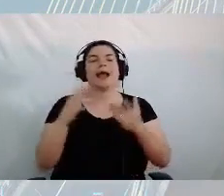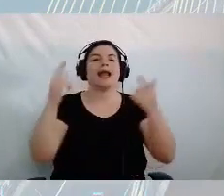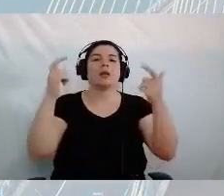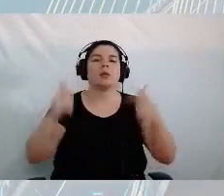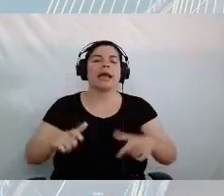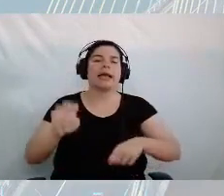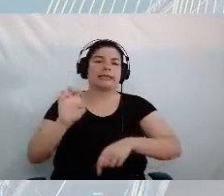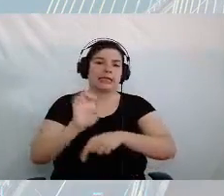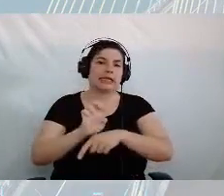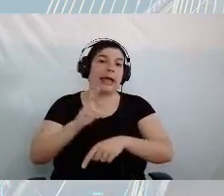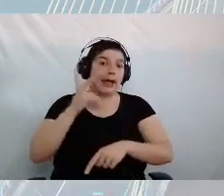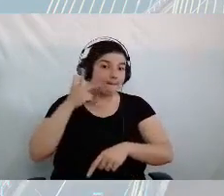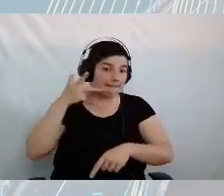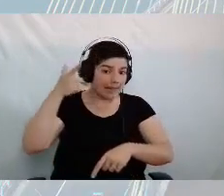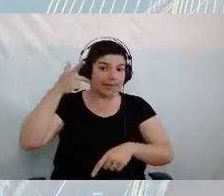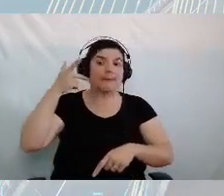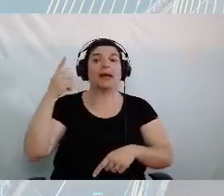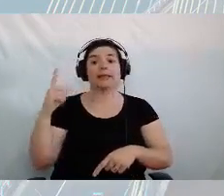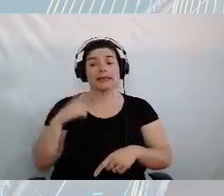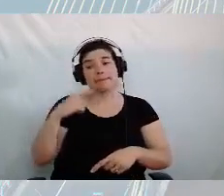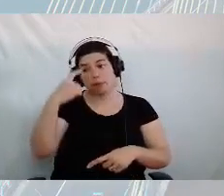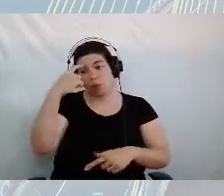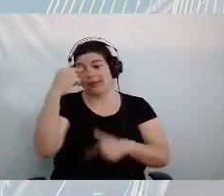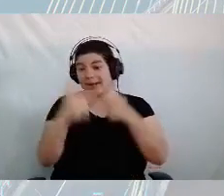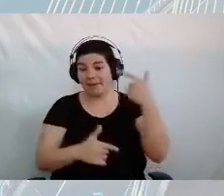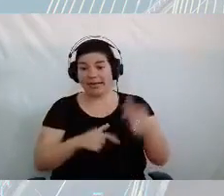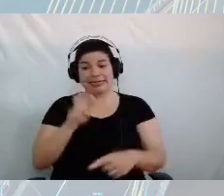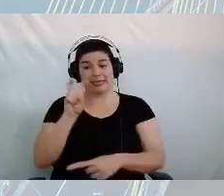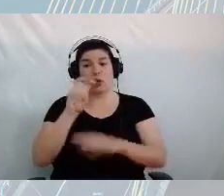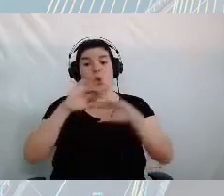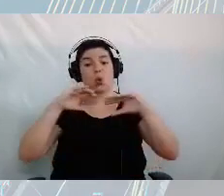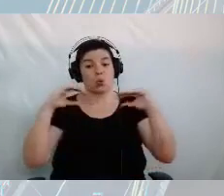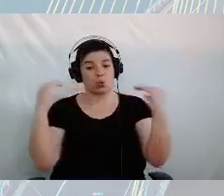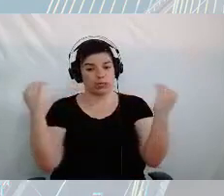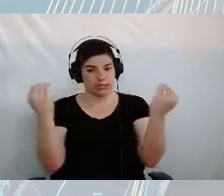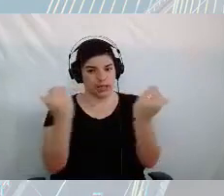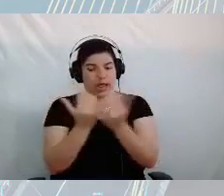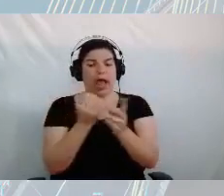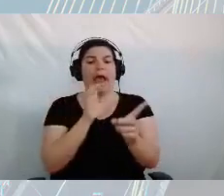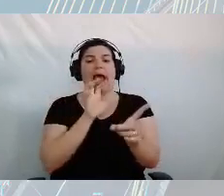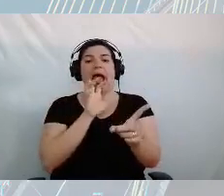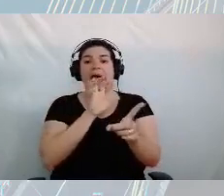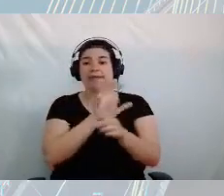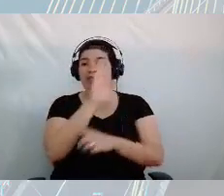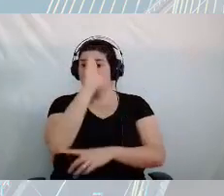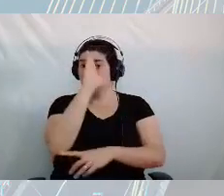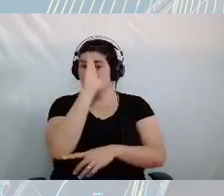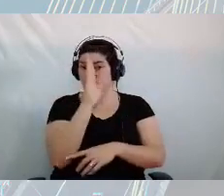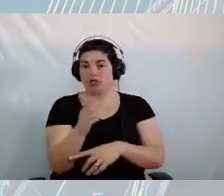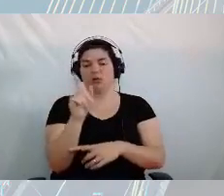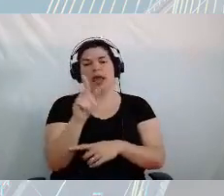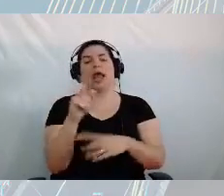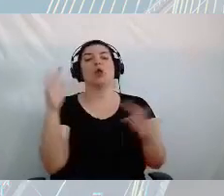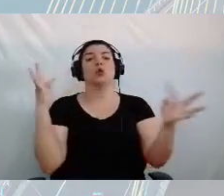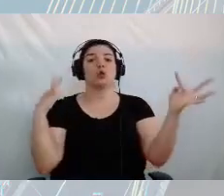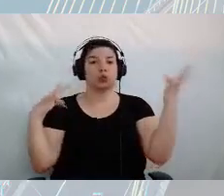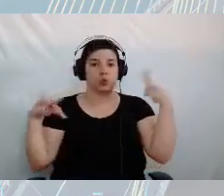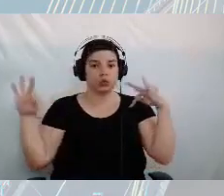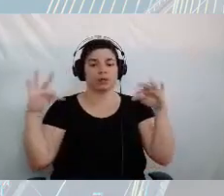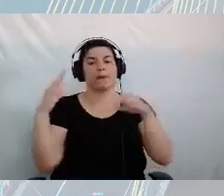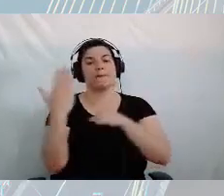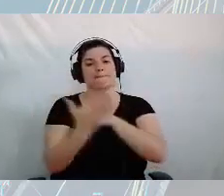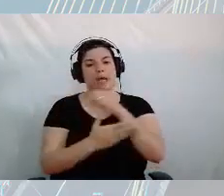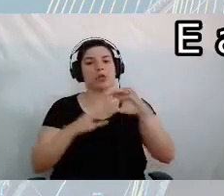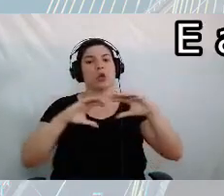nós estaríamos trabalhando, então, com apenas 5 comunidades e impactando diretamente, a partir do turismo de base comunitária,